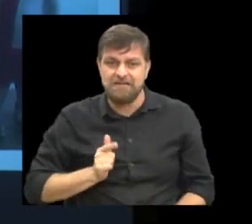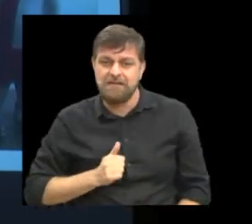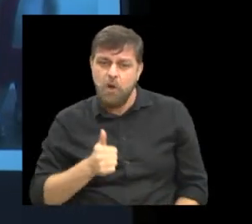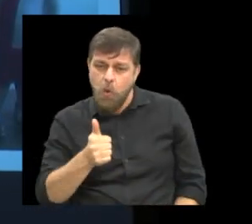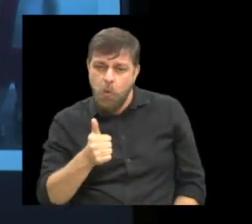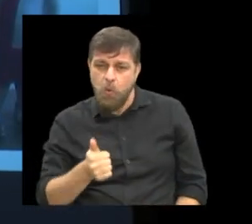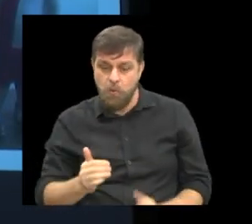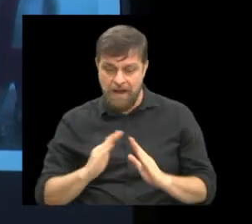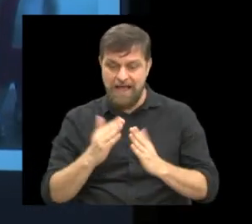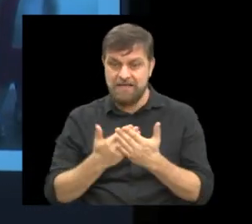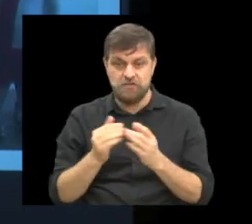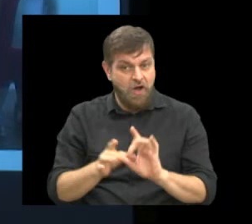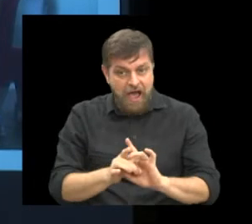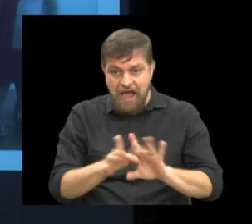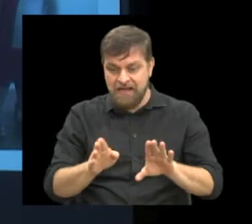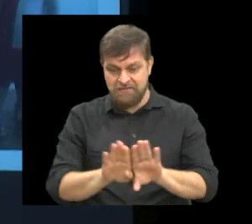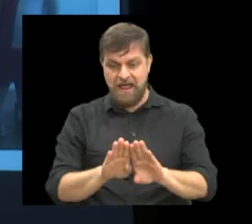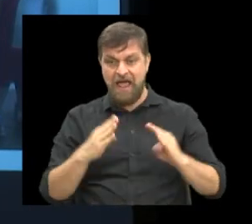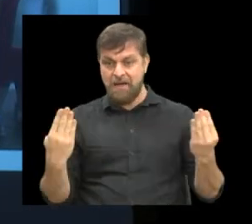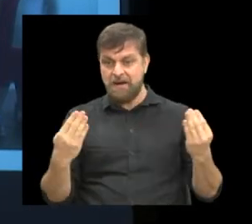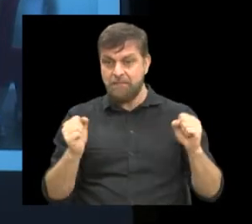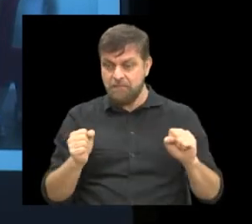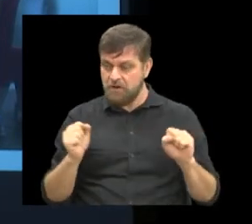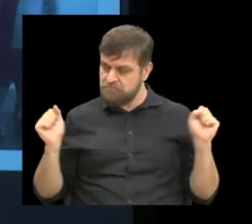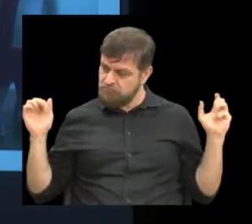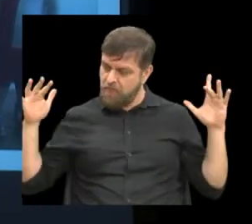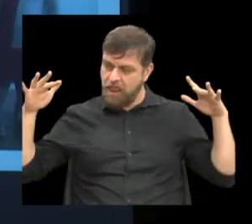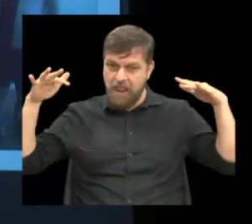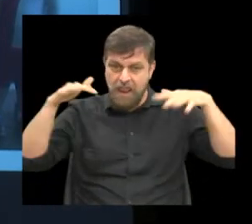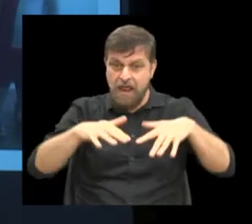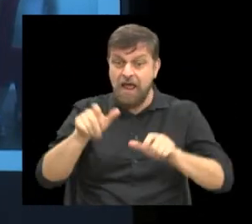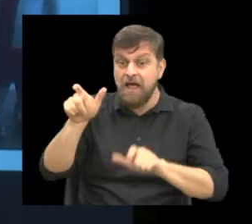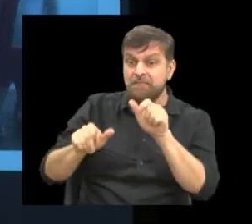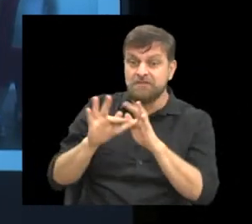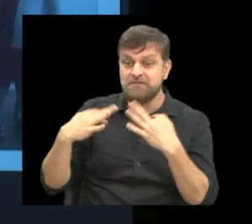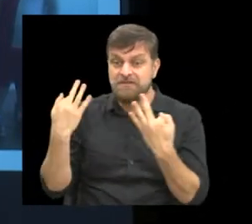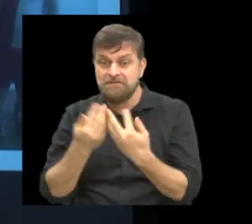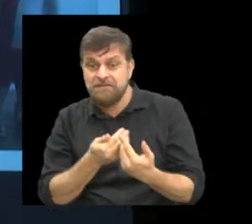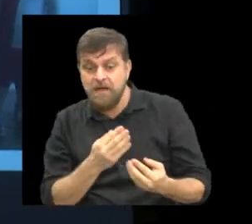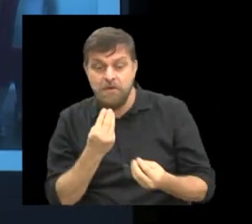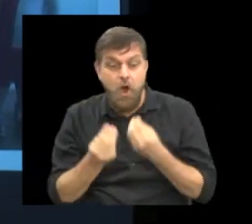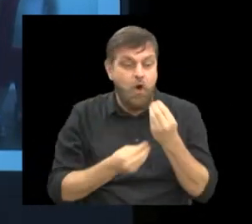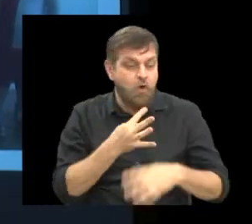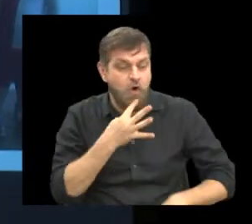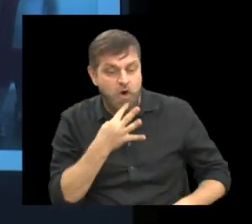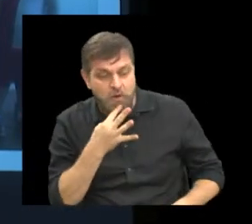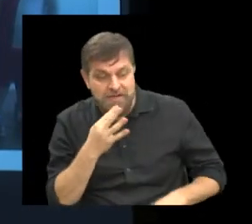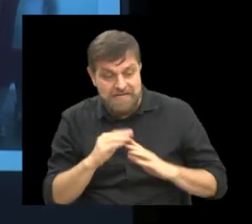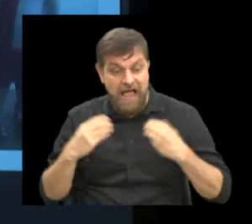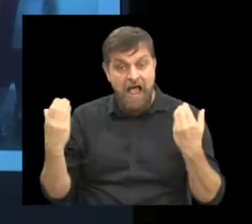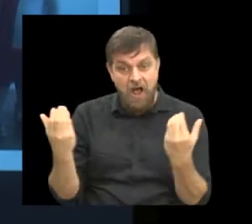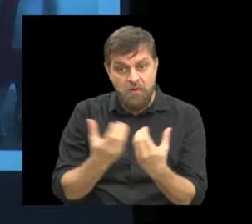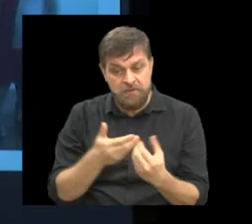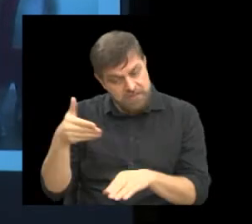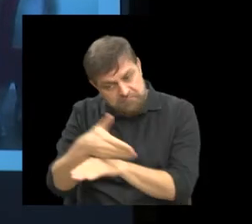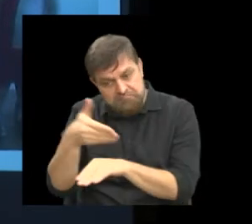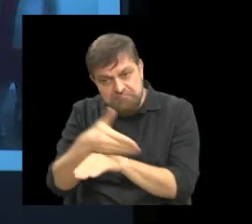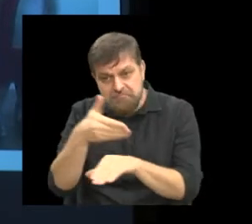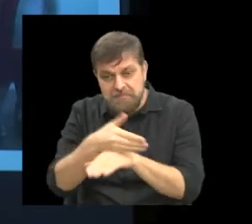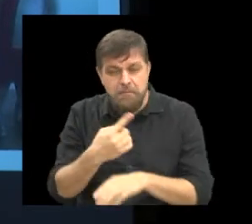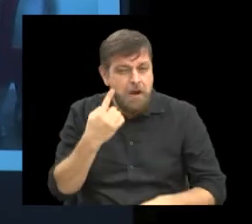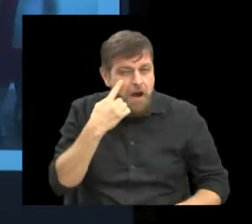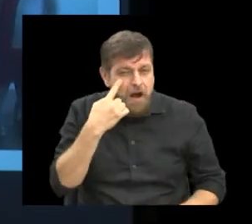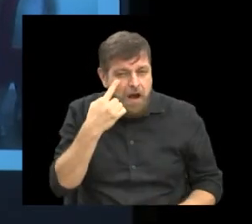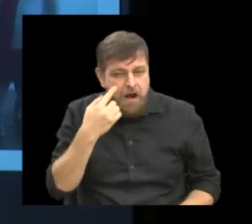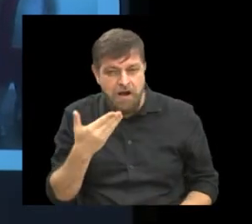deles é a Escola Aberta, que tem como objetivo apresentar a escola a familiares, amigos e comunidade do aluno, né? Esse